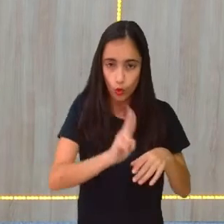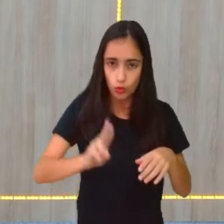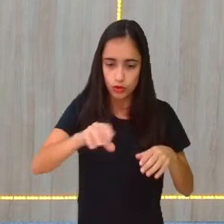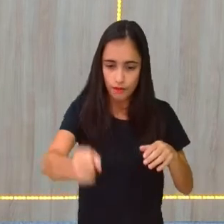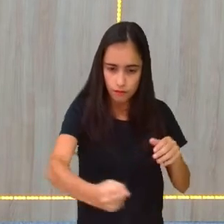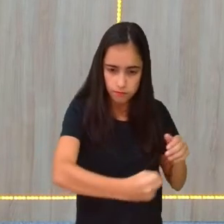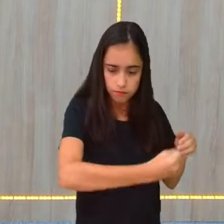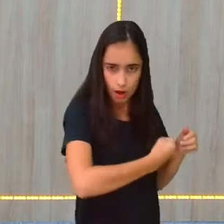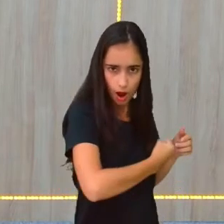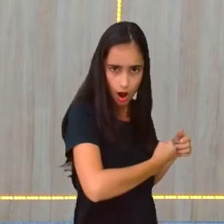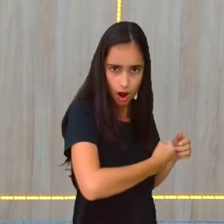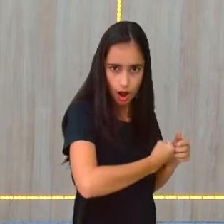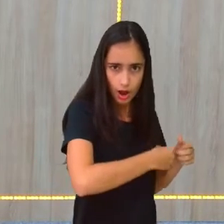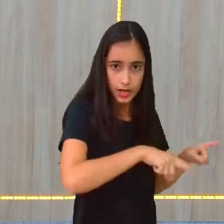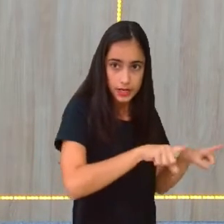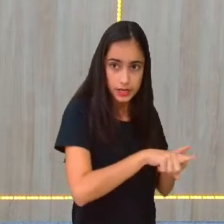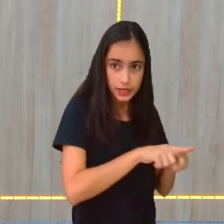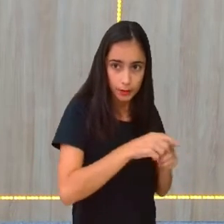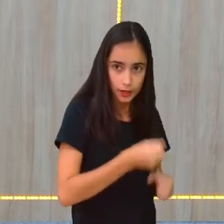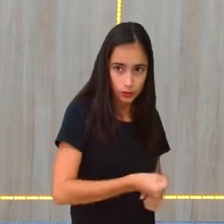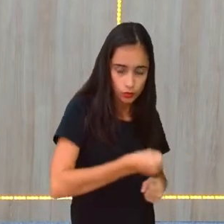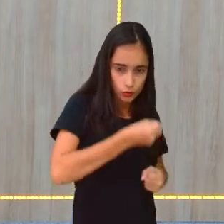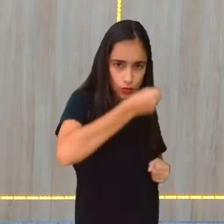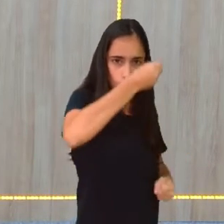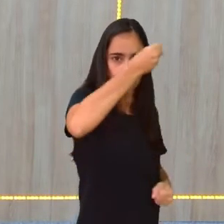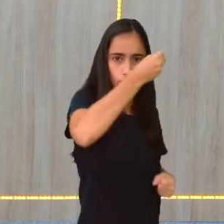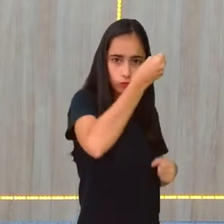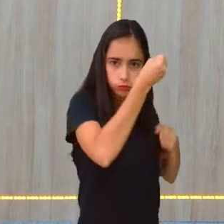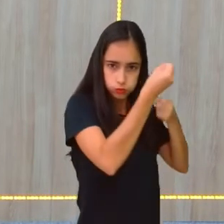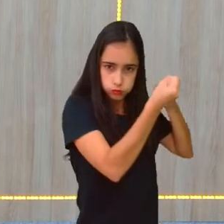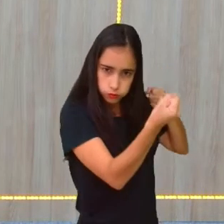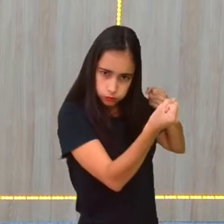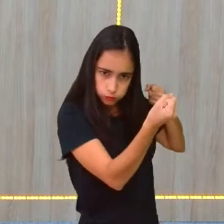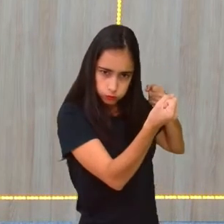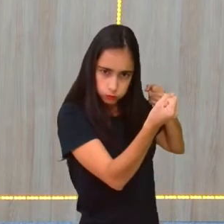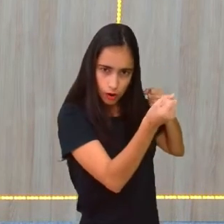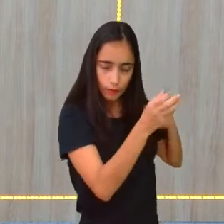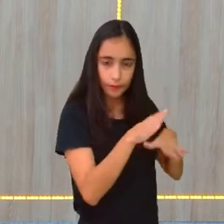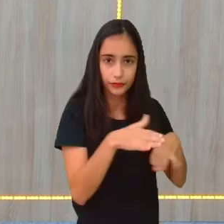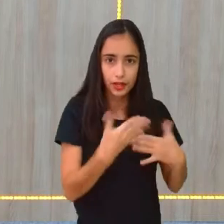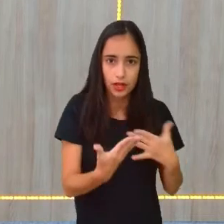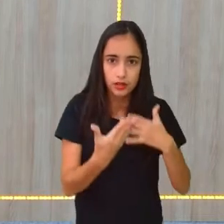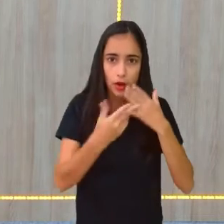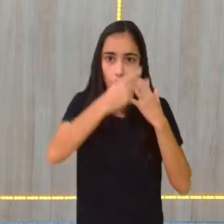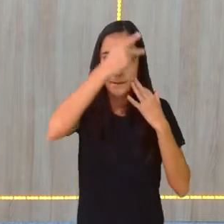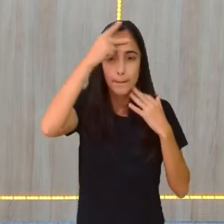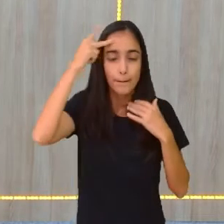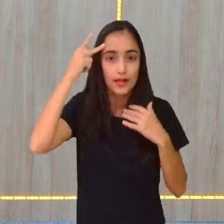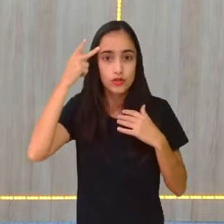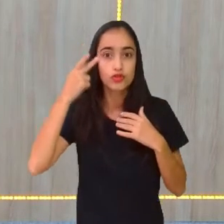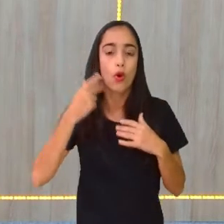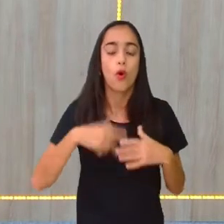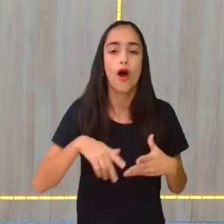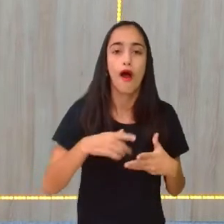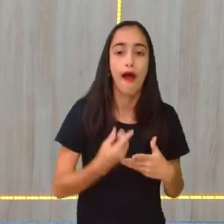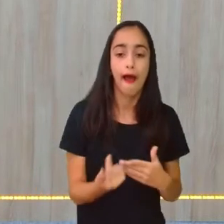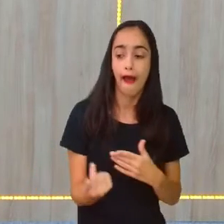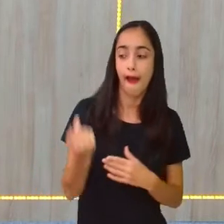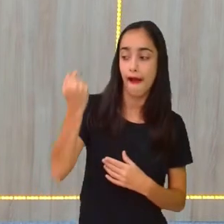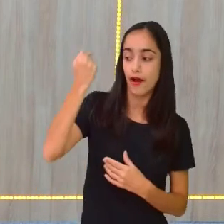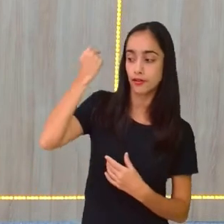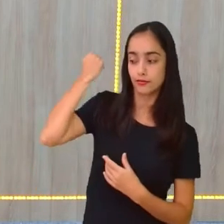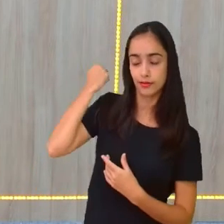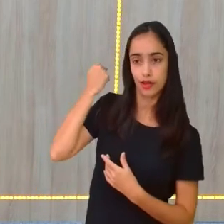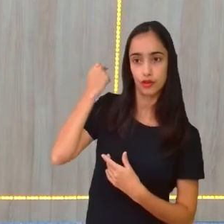né, era um formato onde o soldado que está atrás, ele apoia a lança no ombro